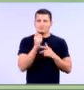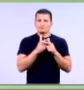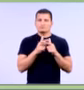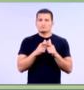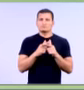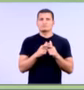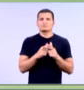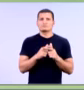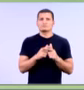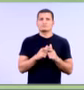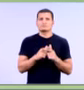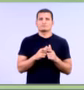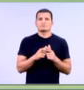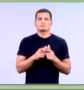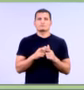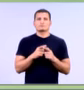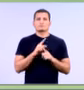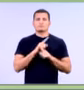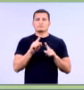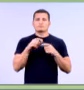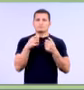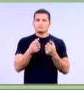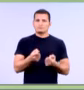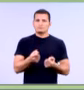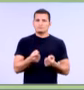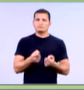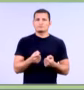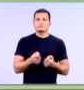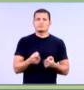não aceitam